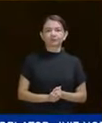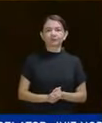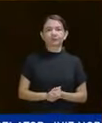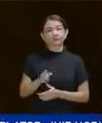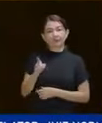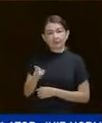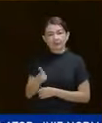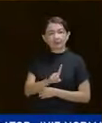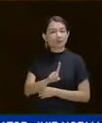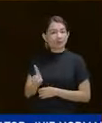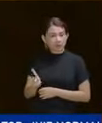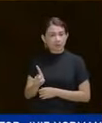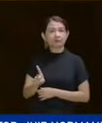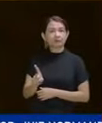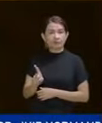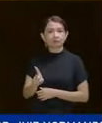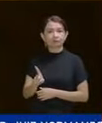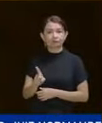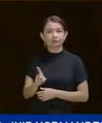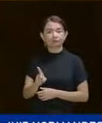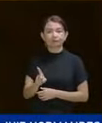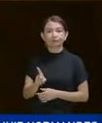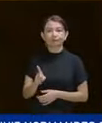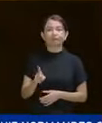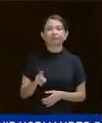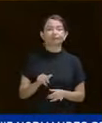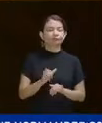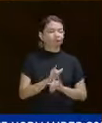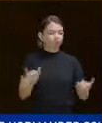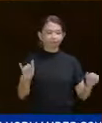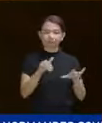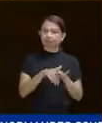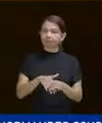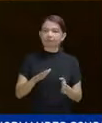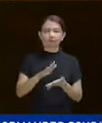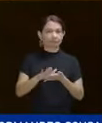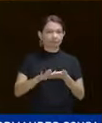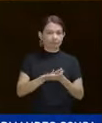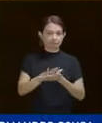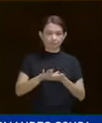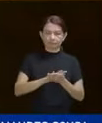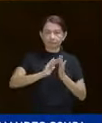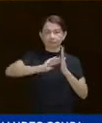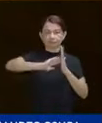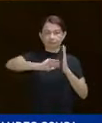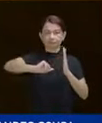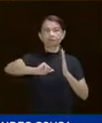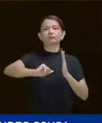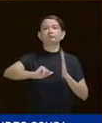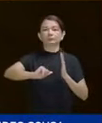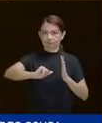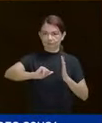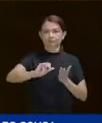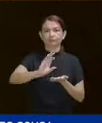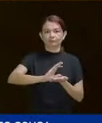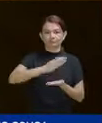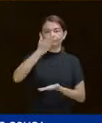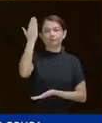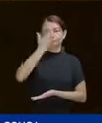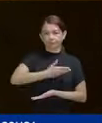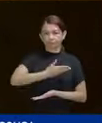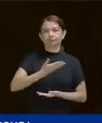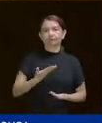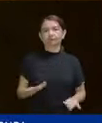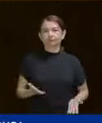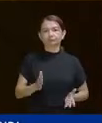que ele não participou, tá, de nenhum ato de campanha e o excluiu da prestação de conta,